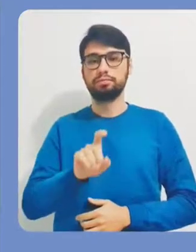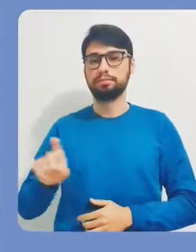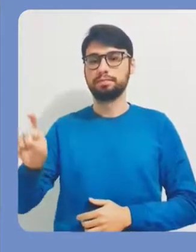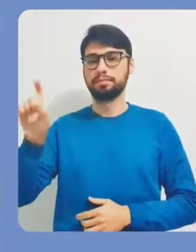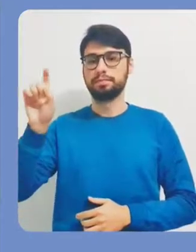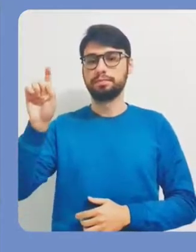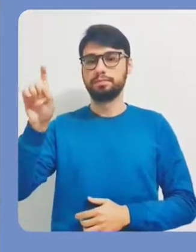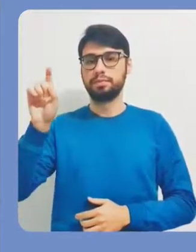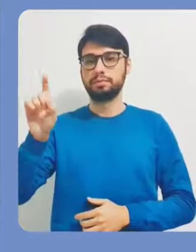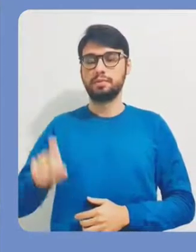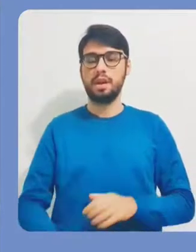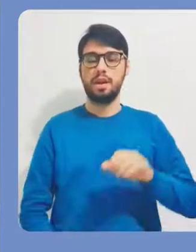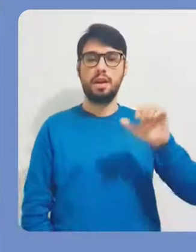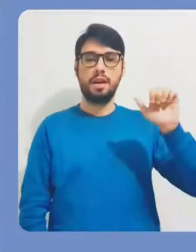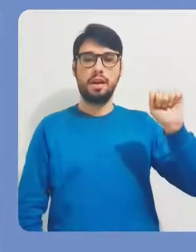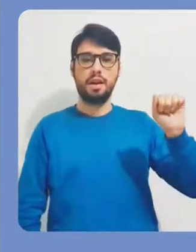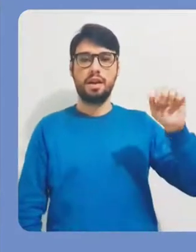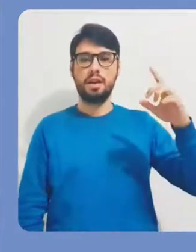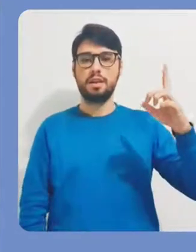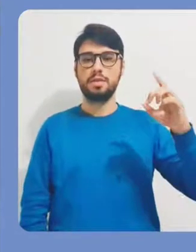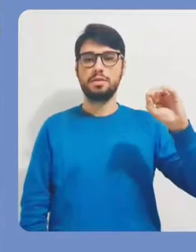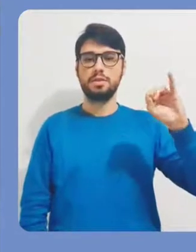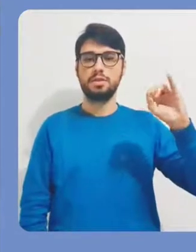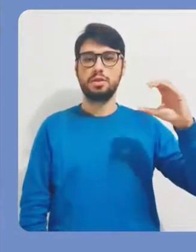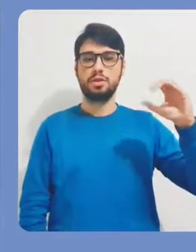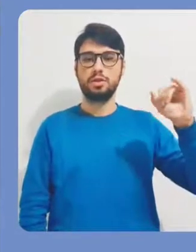Vou adicionar uma nova página.